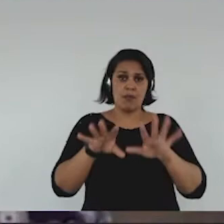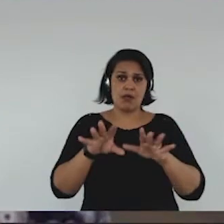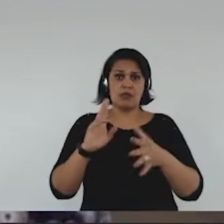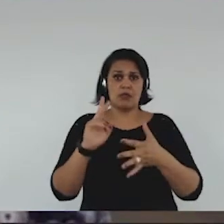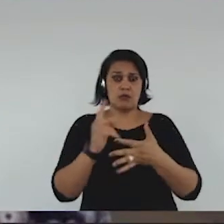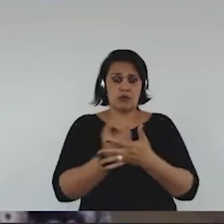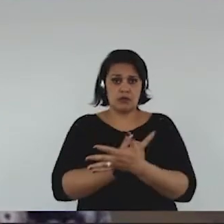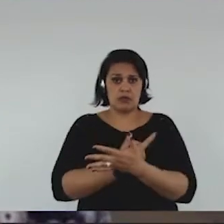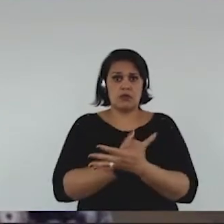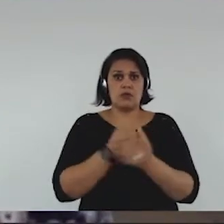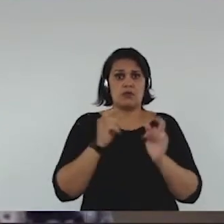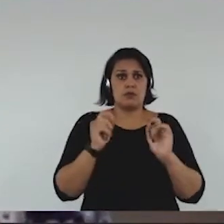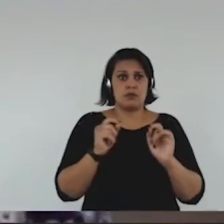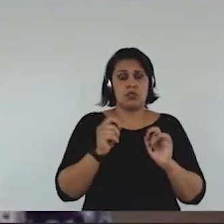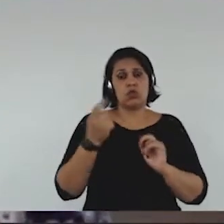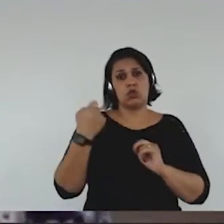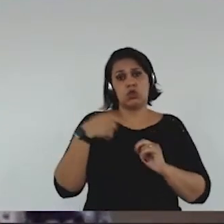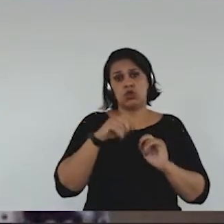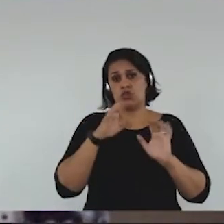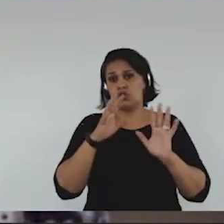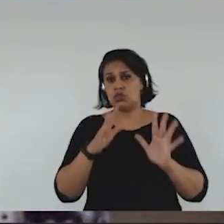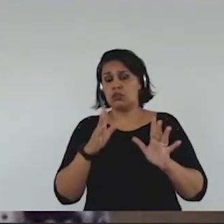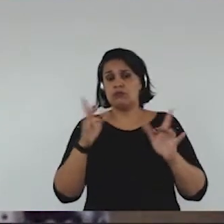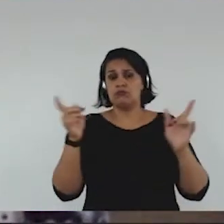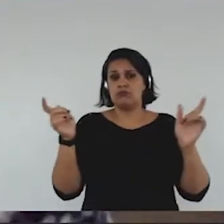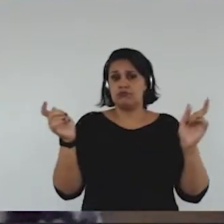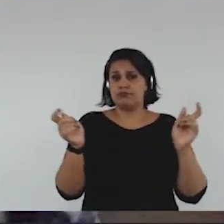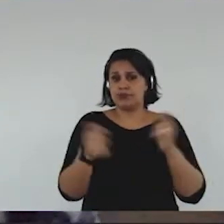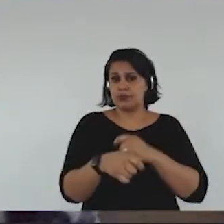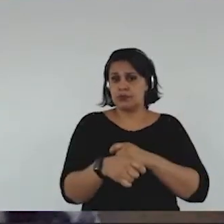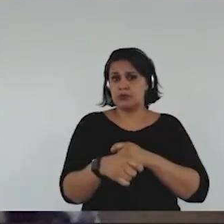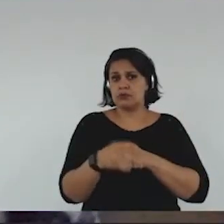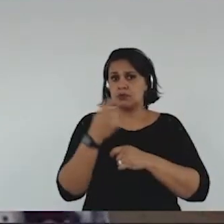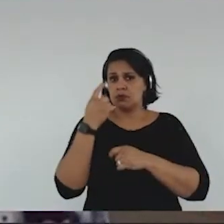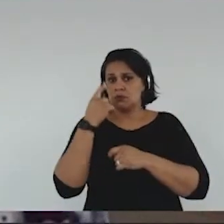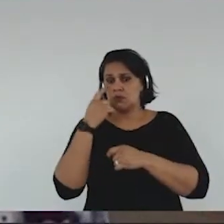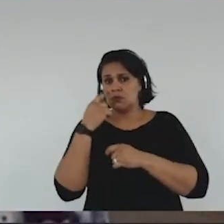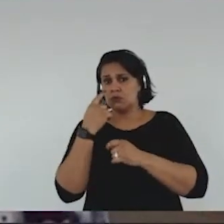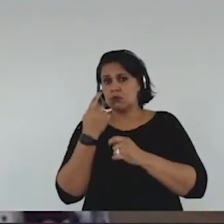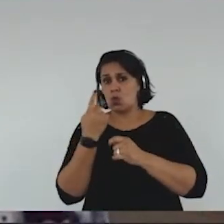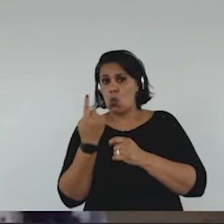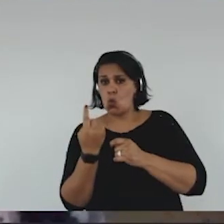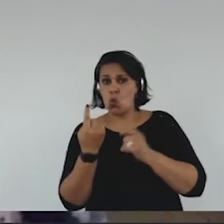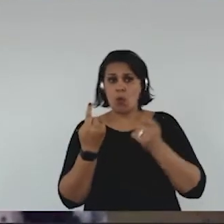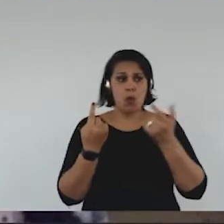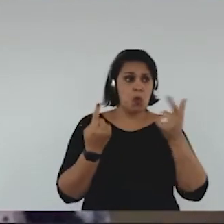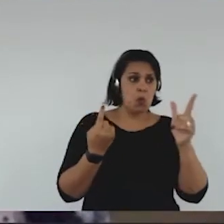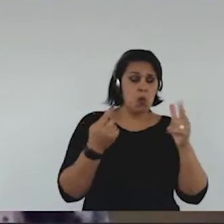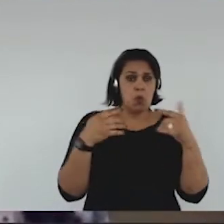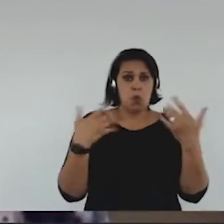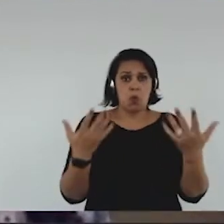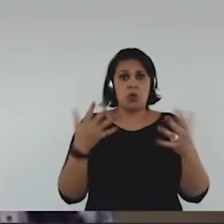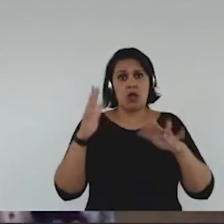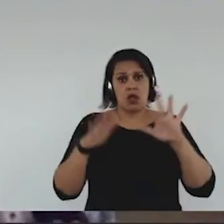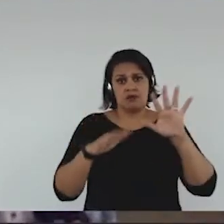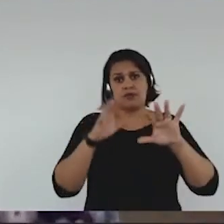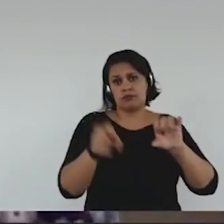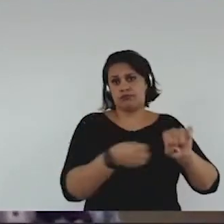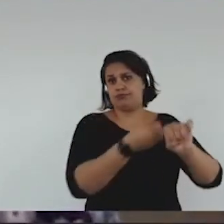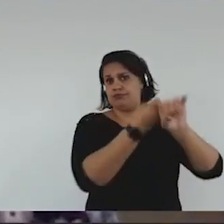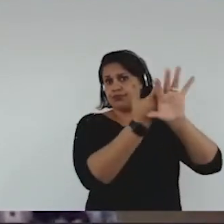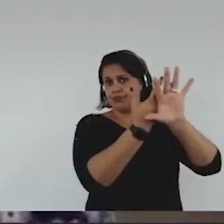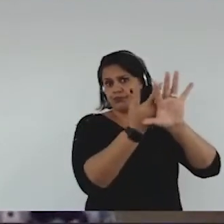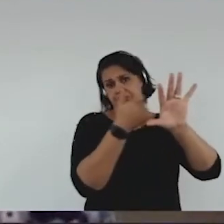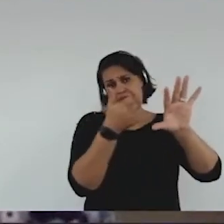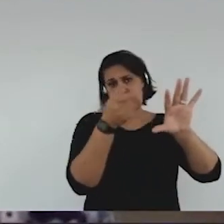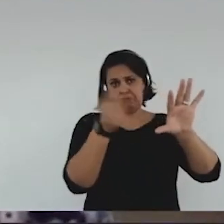nós já nos valíamos da possibilidade de ouvir uma ou outra testemunha via videoconferência. Mas agora, o